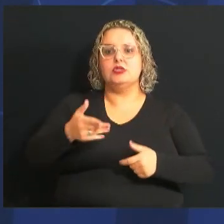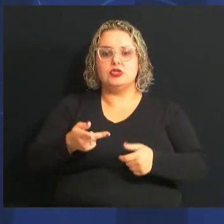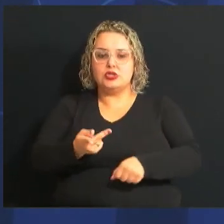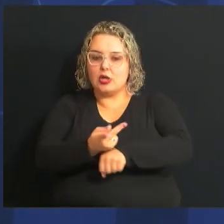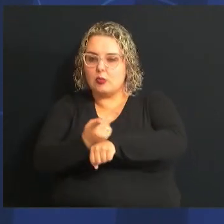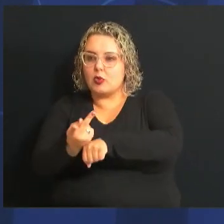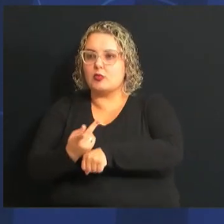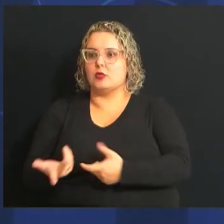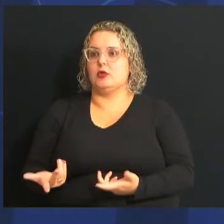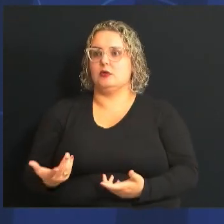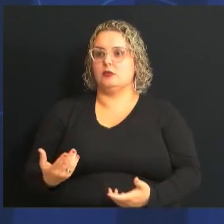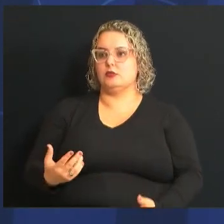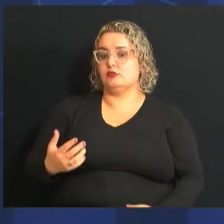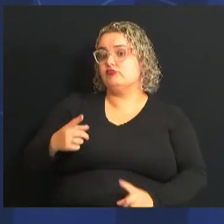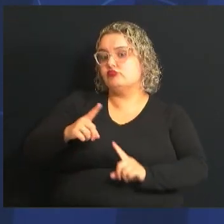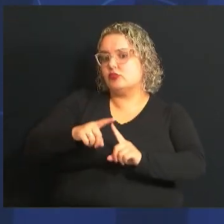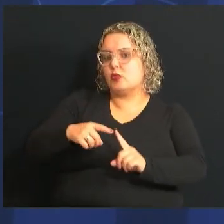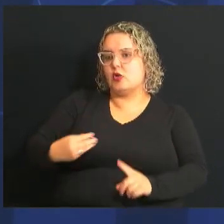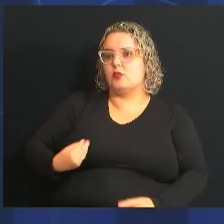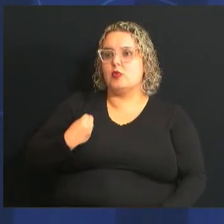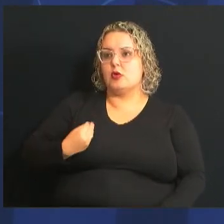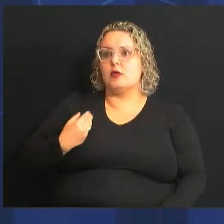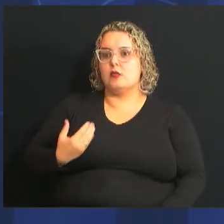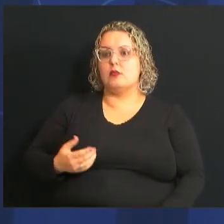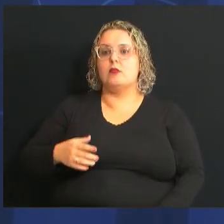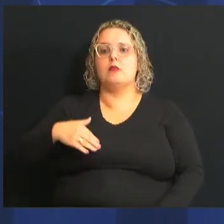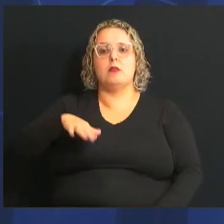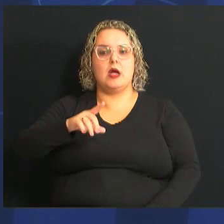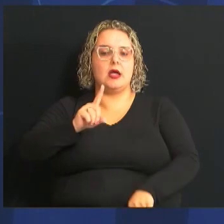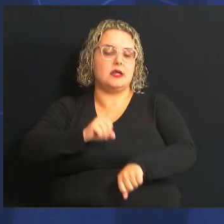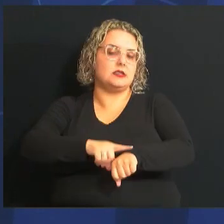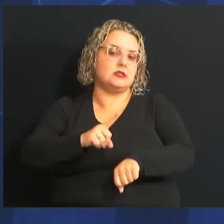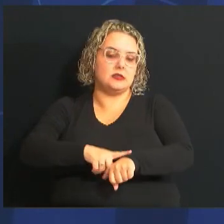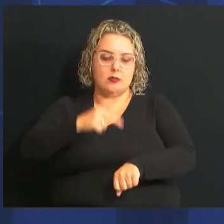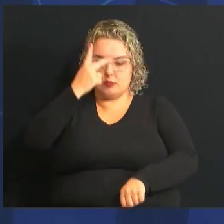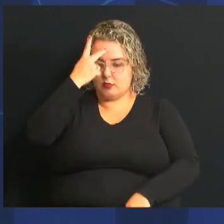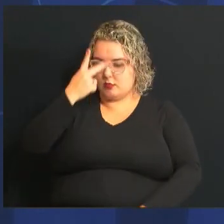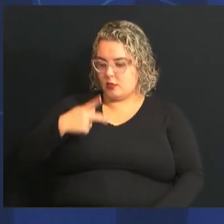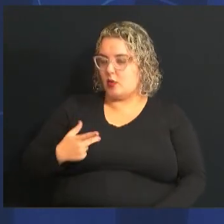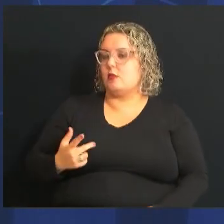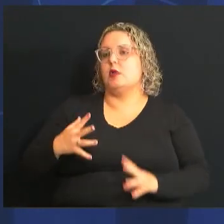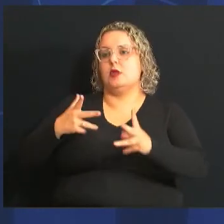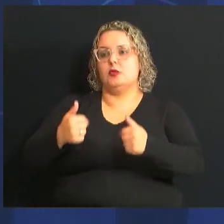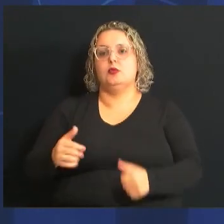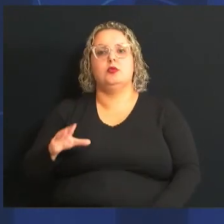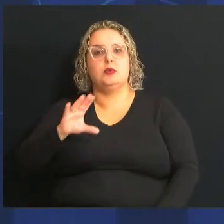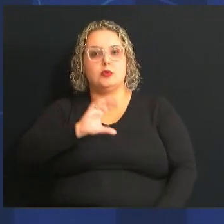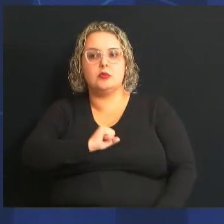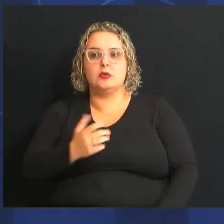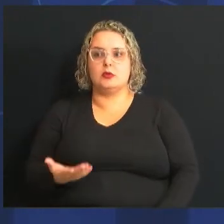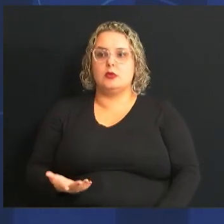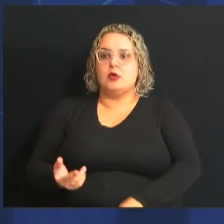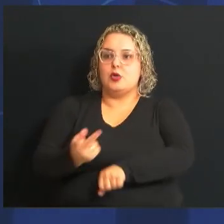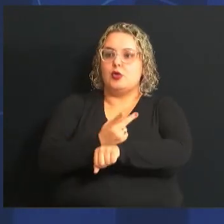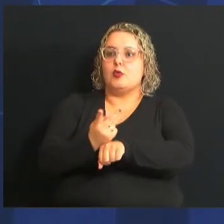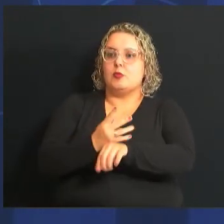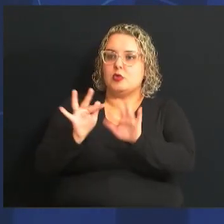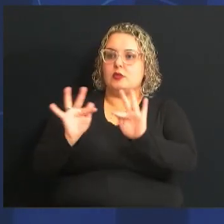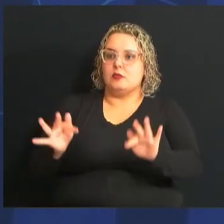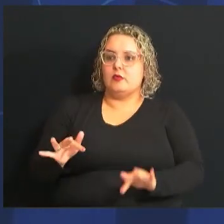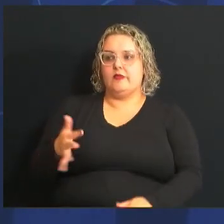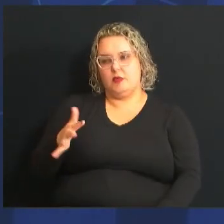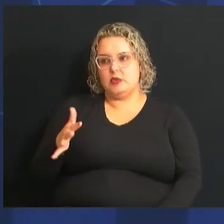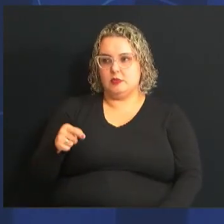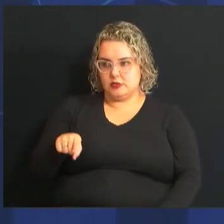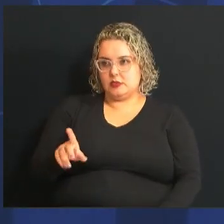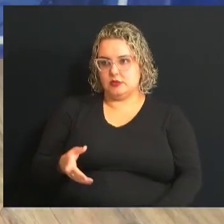de vida que te trouxesse mais tempo para você, para aquilo que você gosta, e uma busca por felicidade, foi mais ou menos